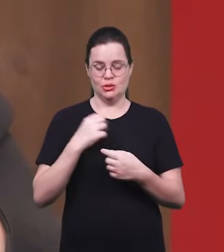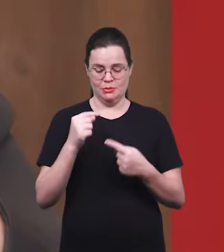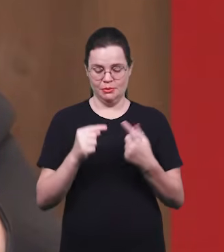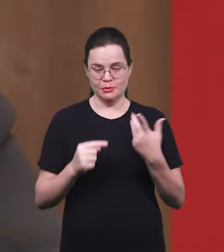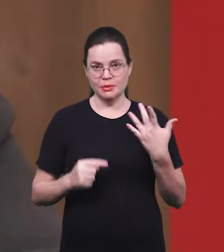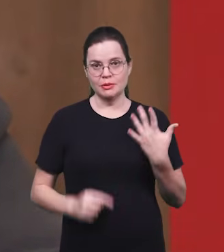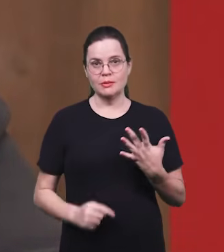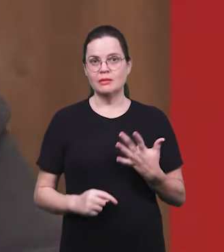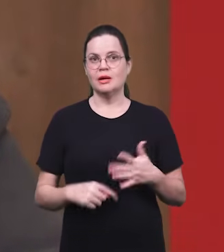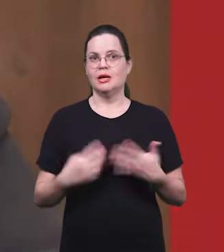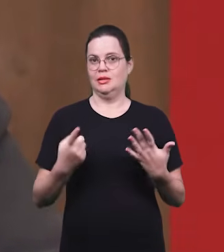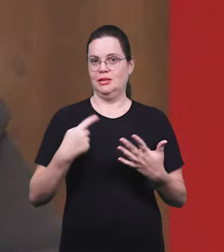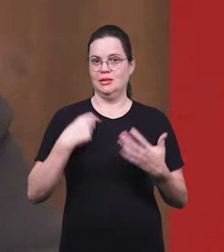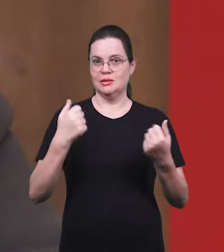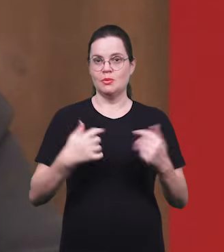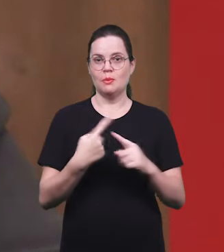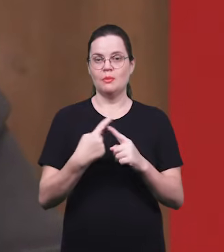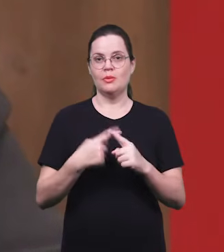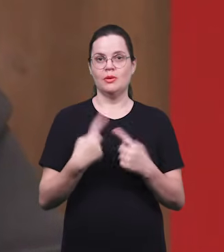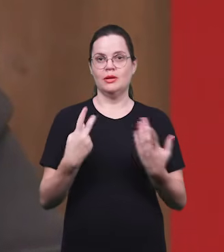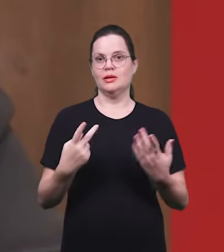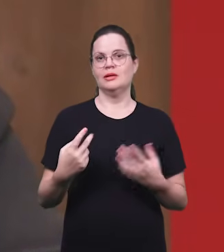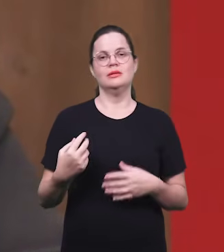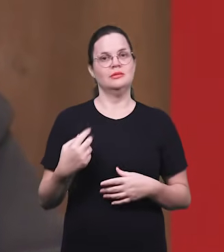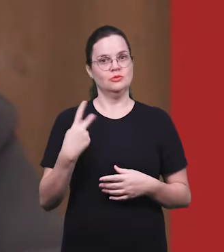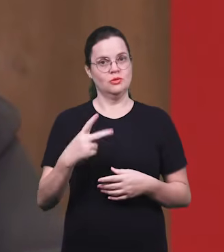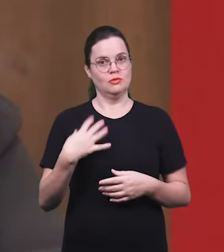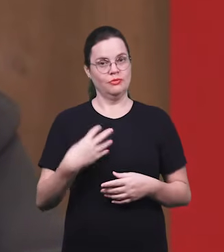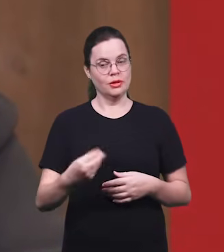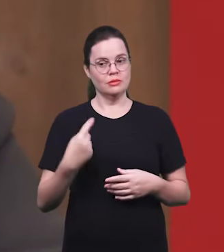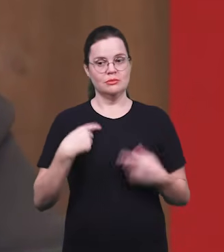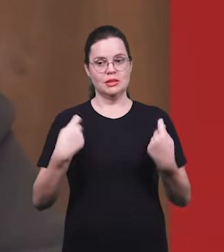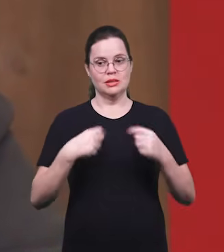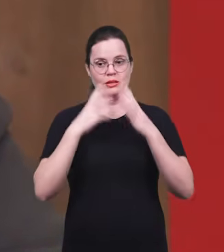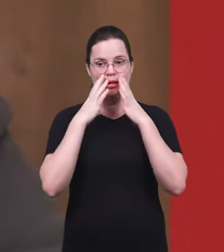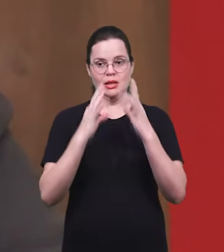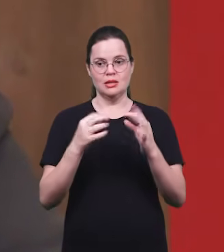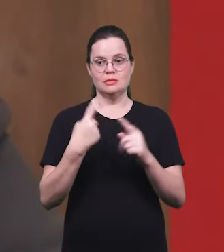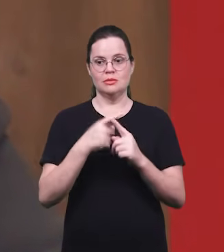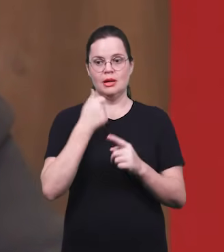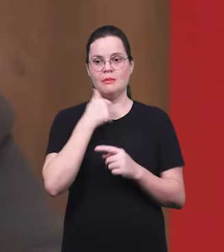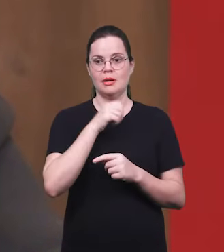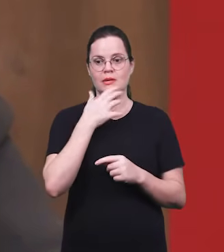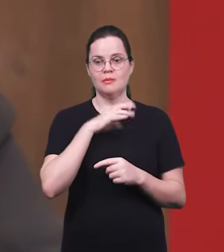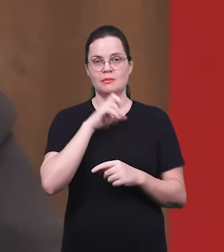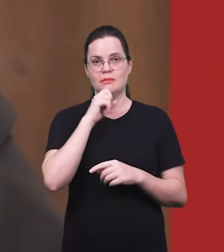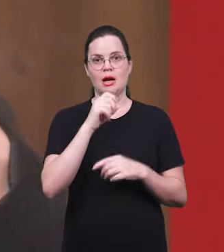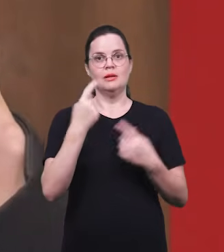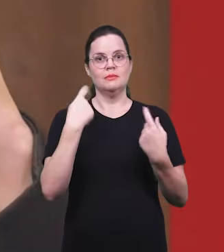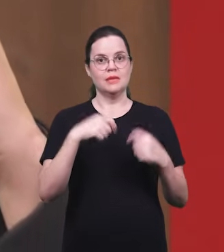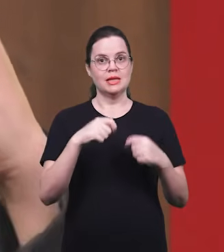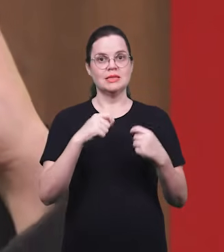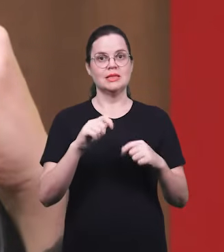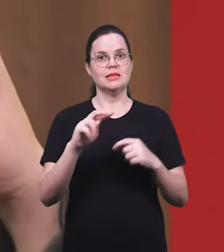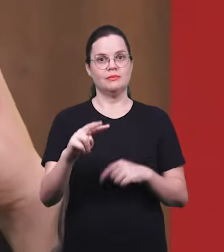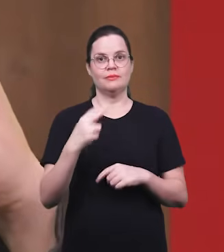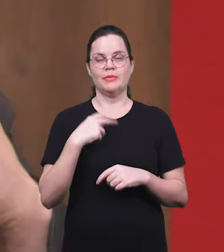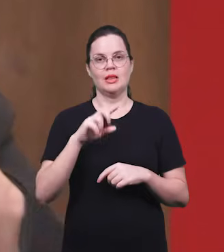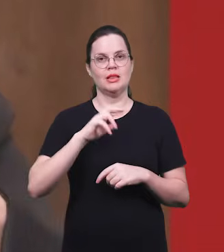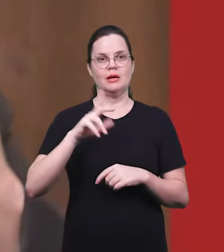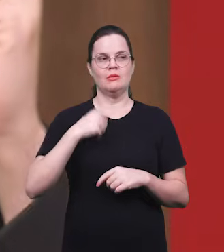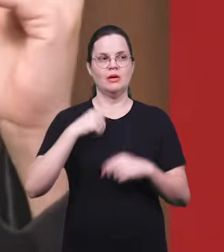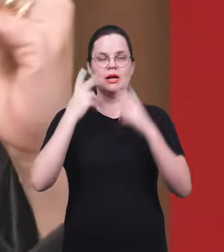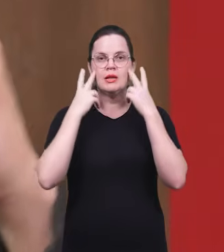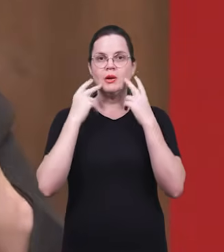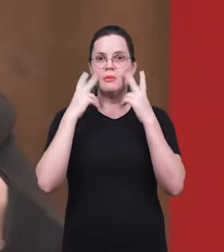sintomas que ela narrou, ou causando no seu filho, que nós temos pais que nos acompanham, não normalize isso.